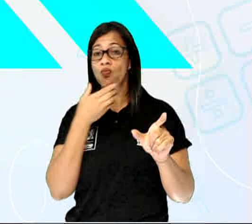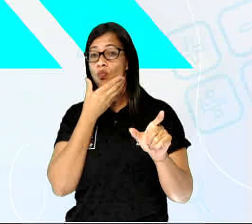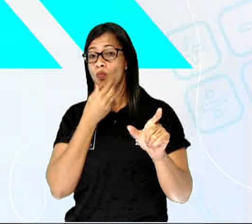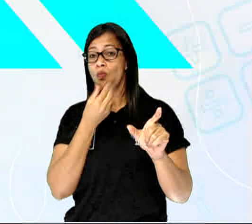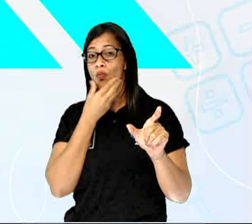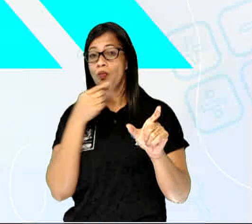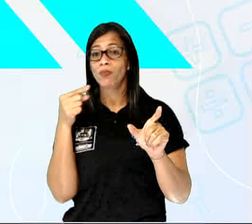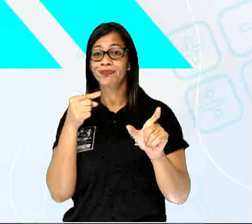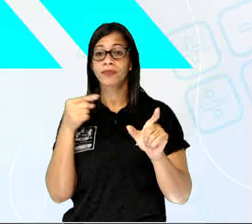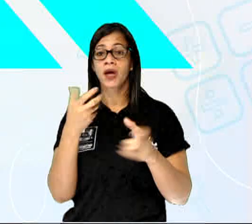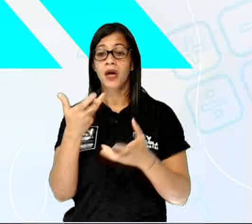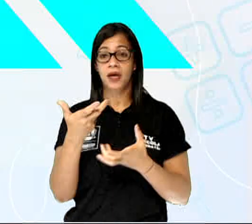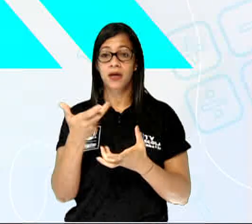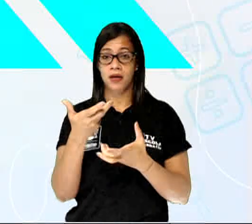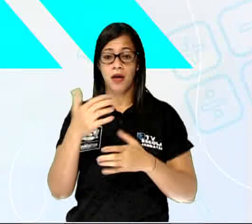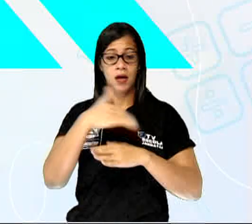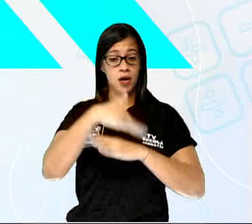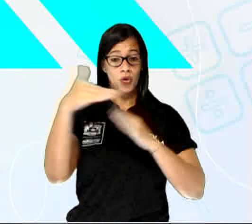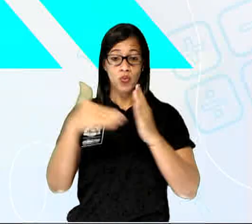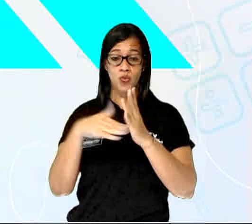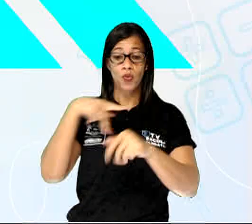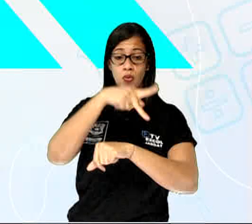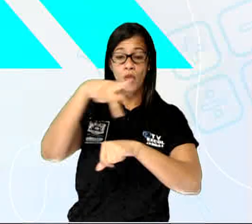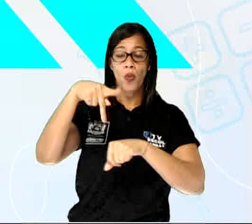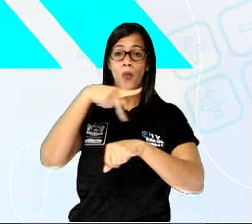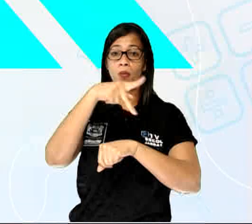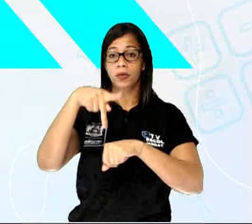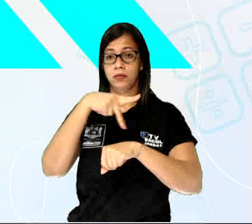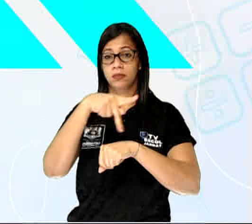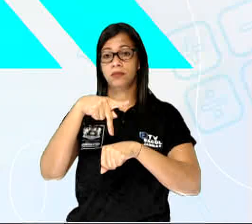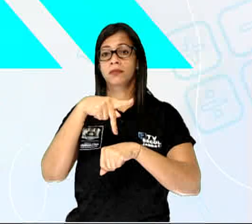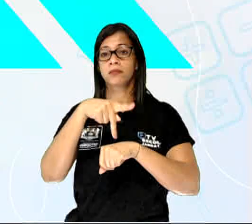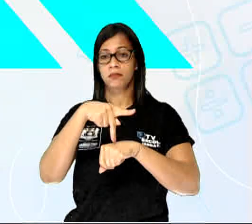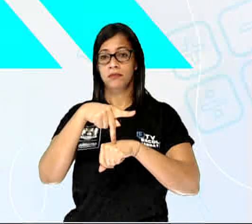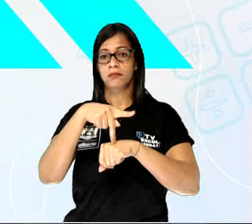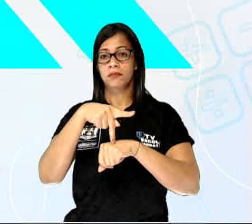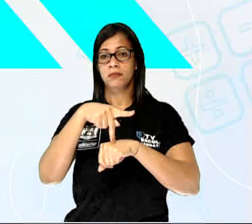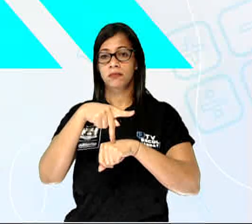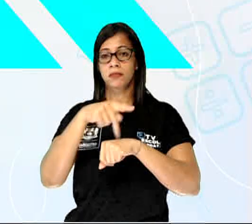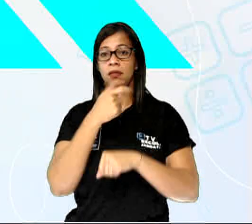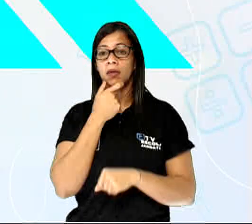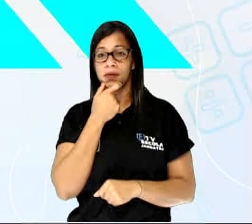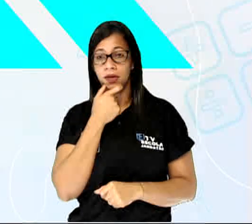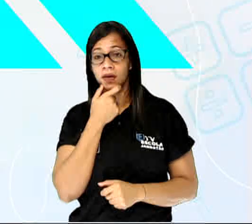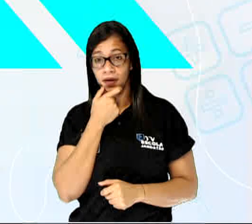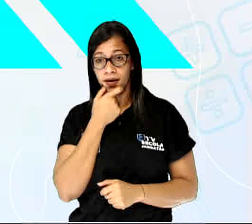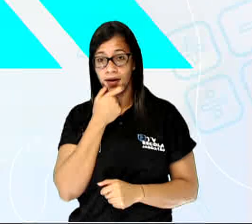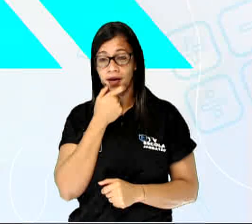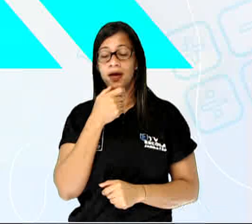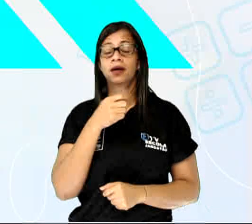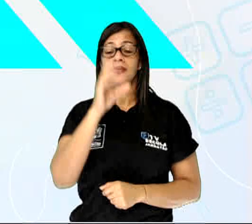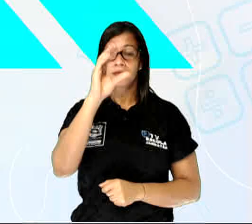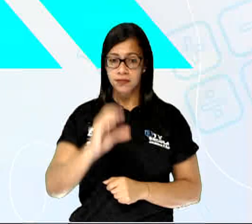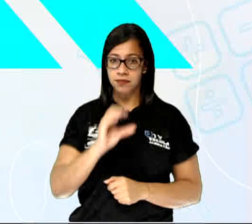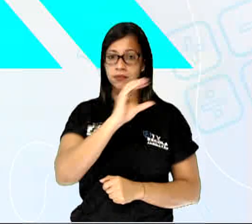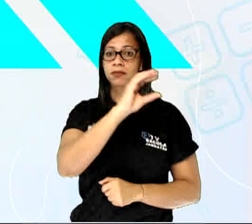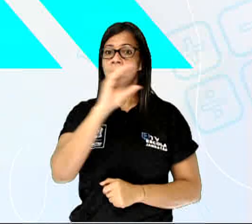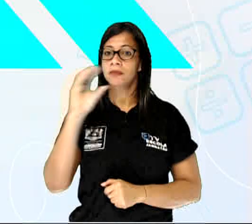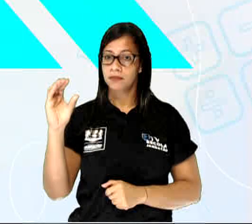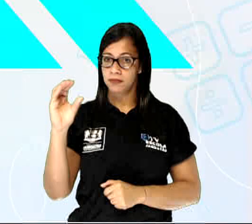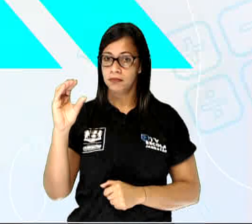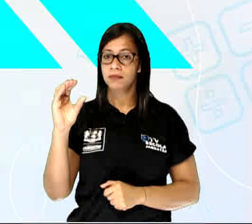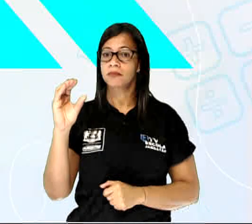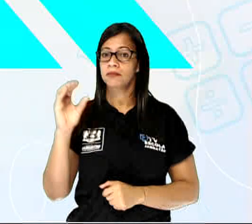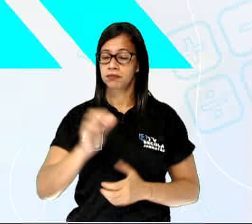a Inglaterra fosse católica, que se convertesse. E forçou a barra. Mandou a maior força naval que ele pôde